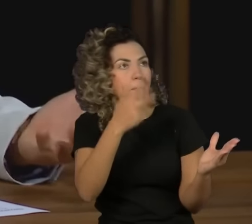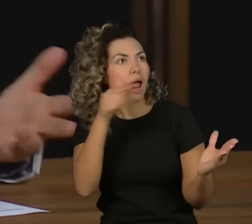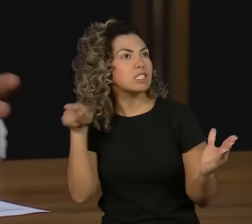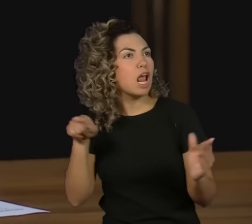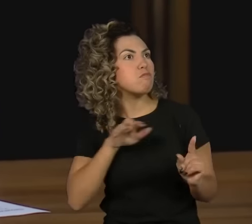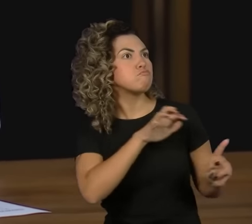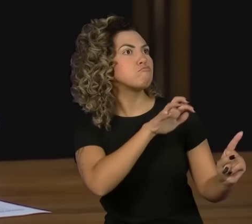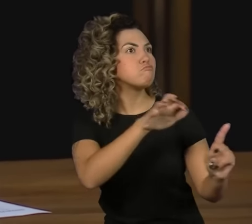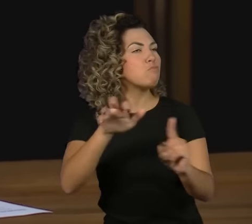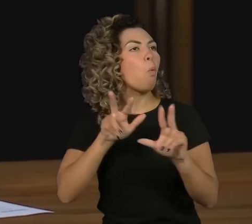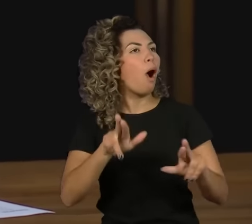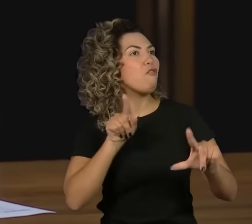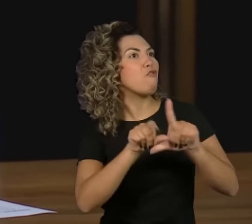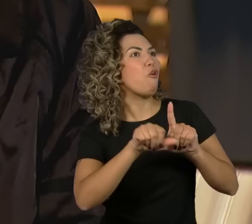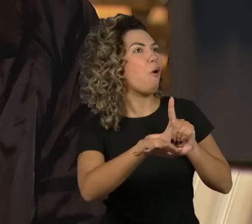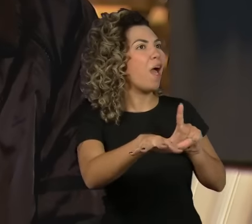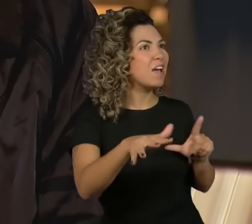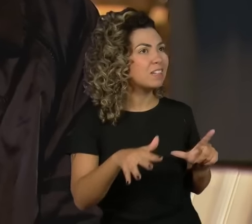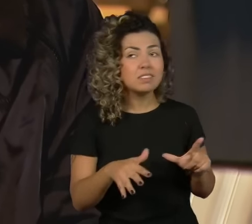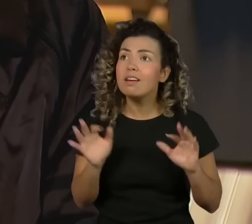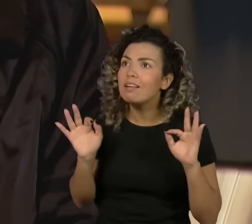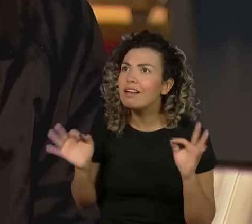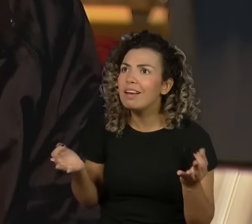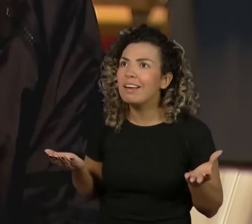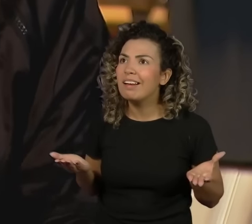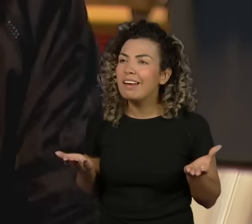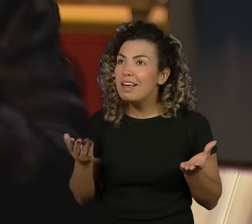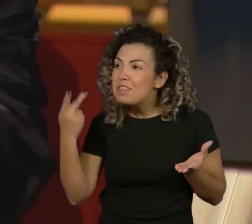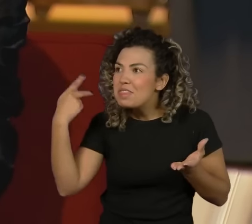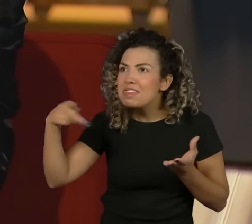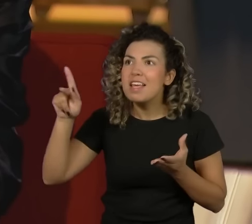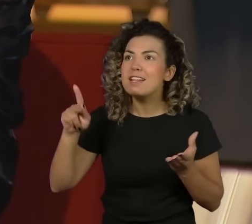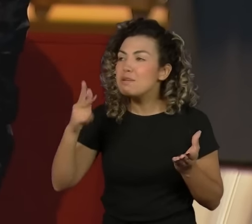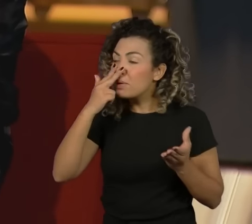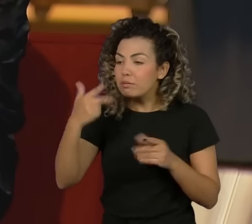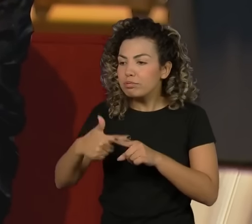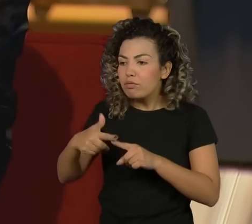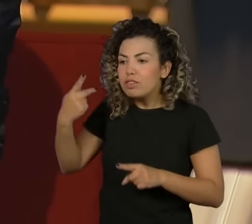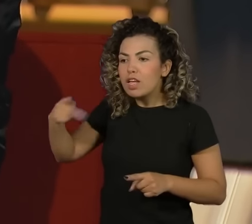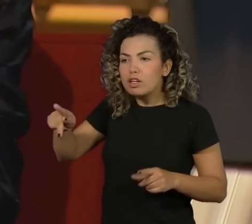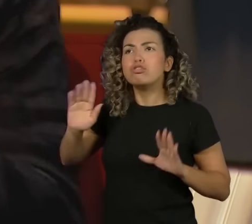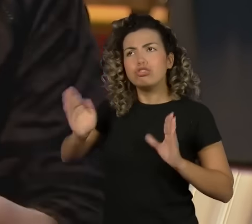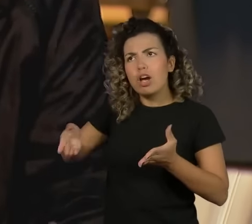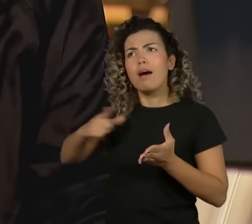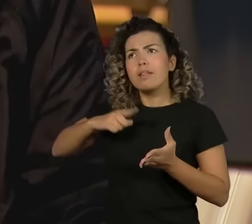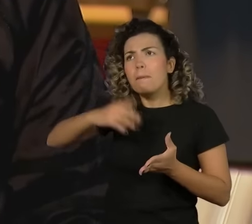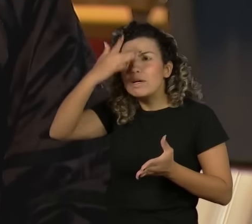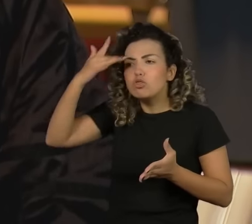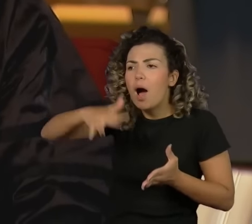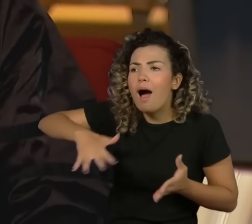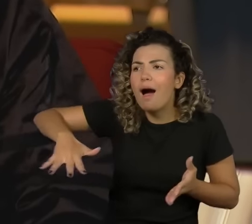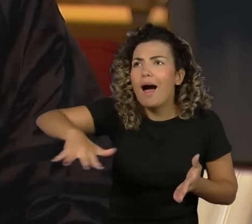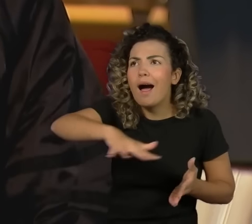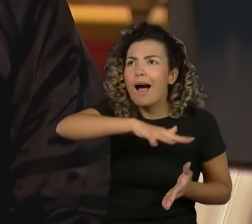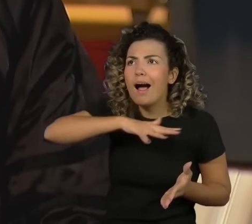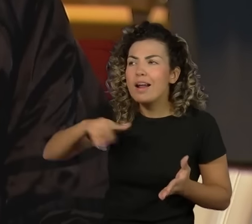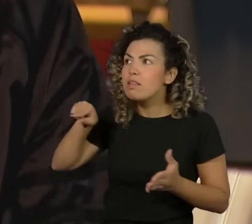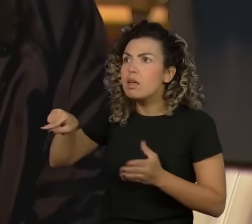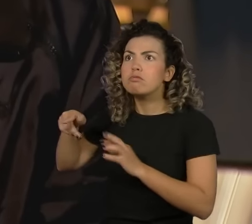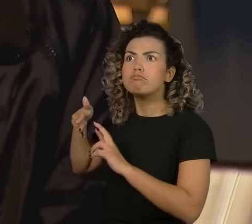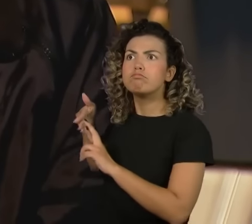mais importante de sua época. E o pessoalzinho do nicho, porque já tinha um pessoal do nicho, né? Que isso? Tá escrevendo